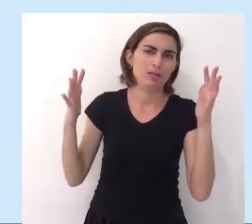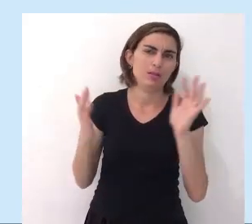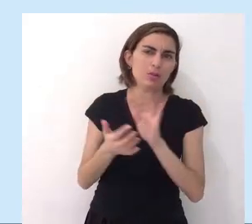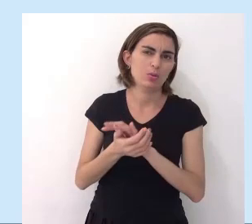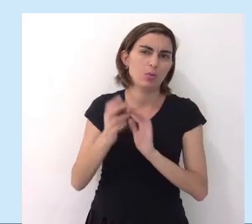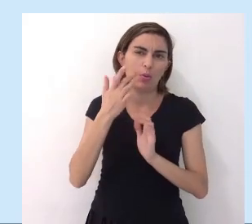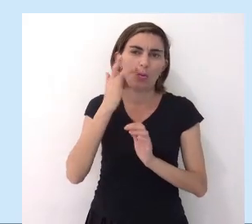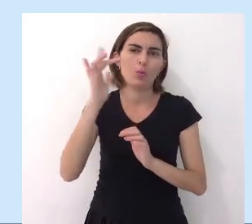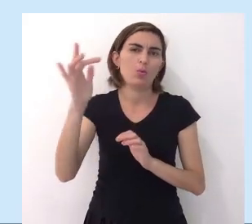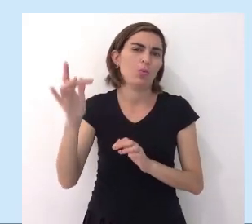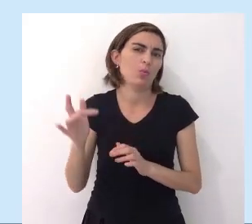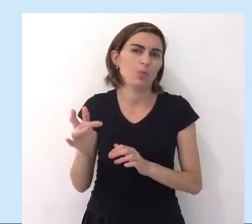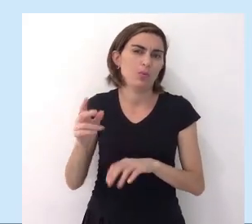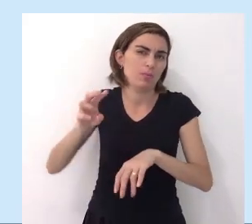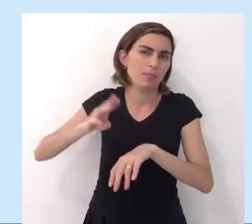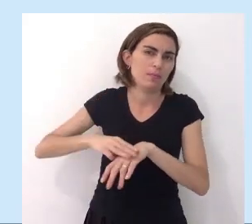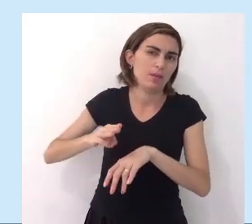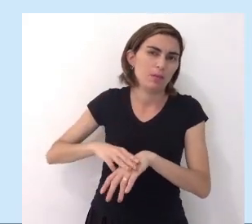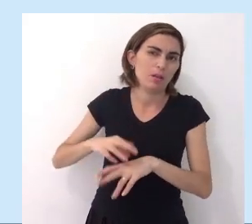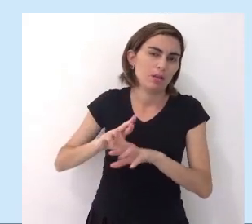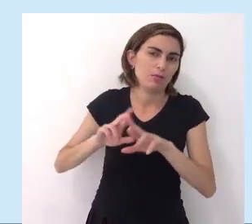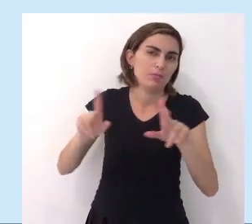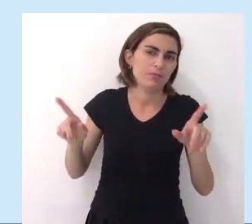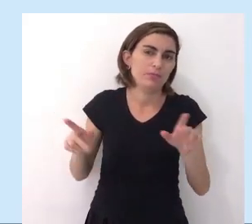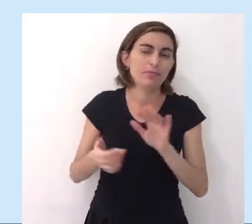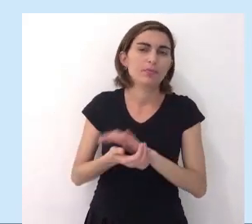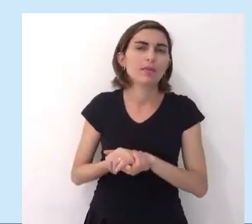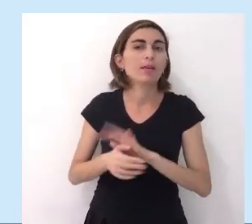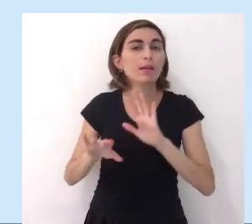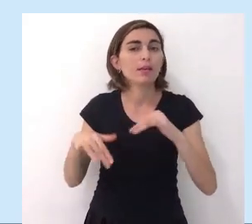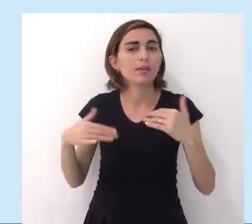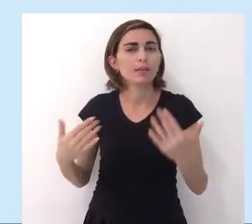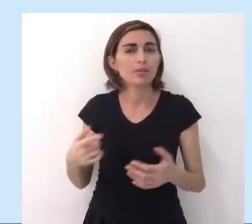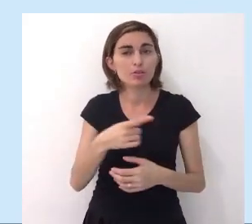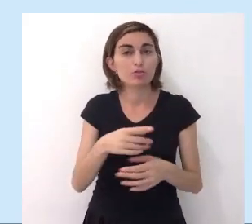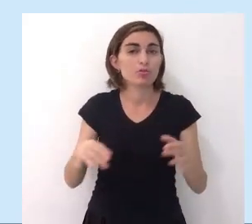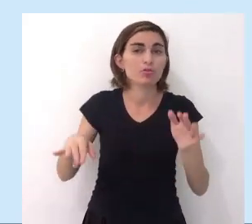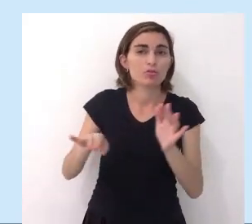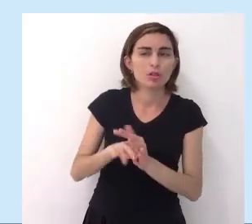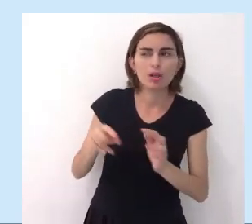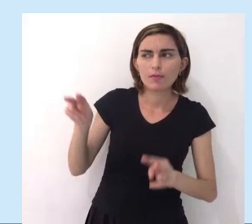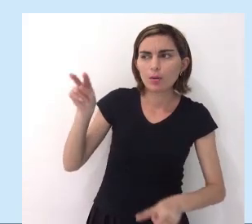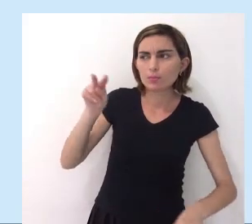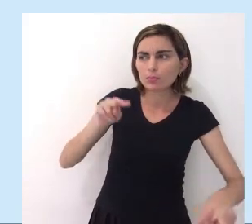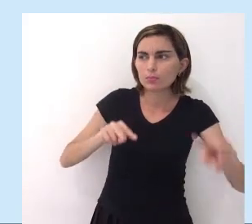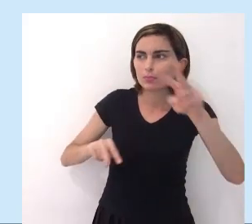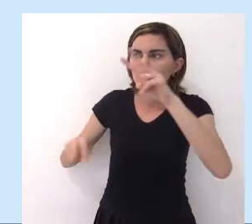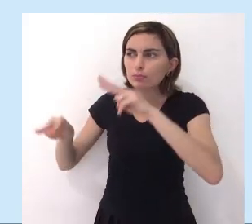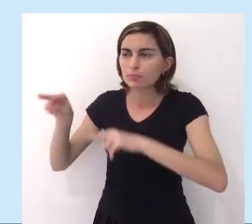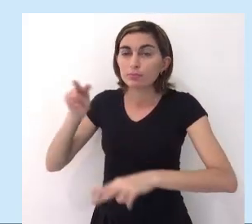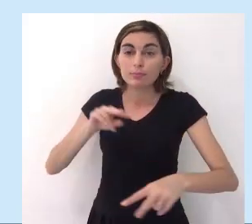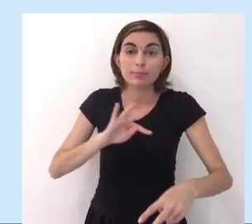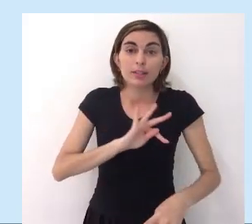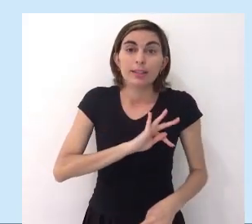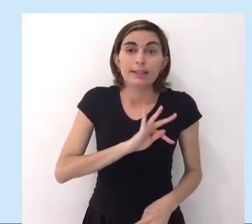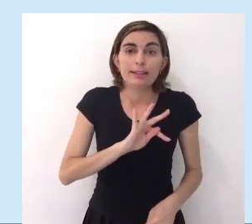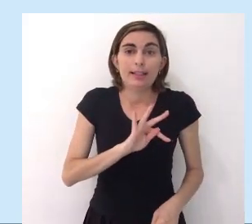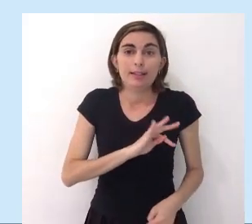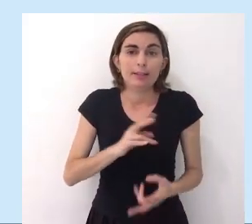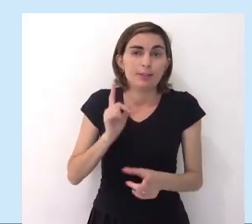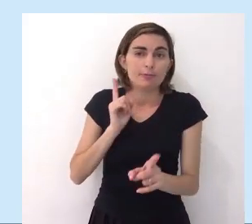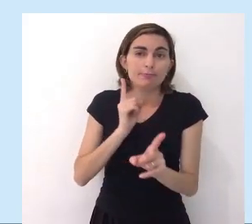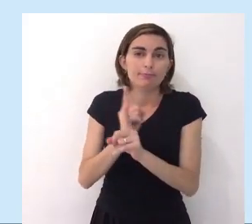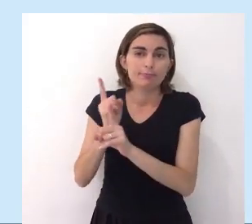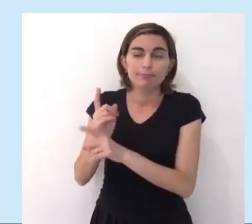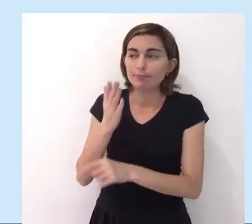ver se era ouro, para ver se era algum metal precioso diferente, tá? Então, eles já chegavam observando, já tinha uma técnica para observar